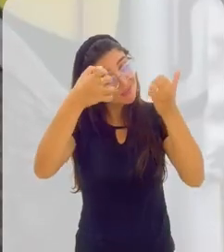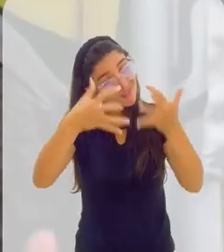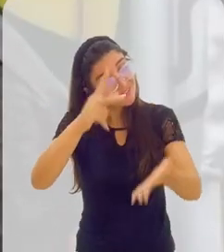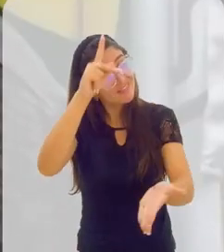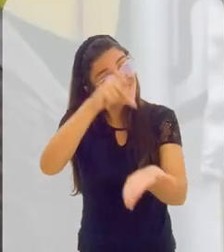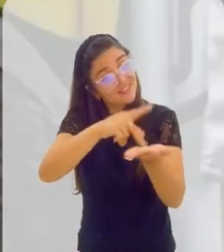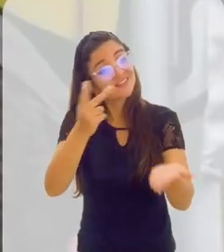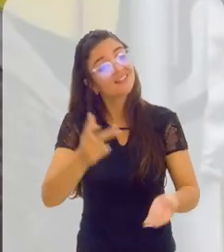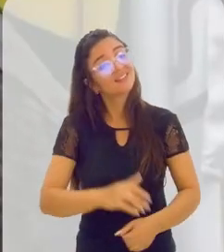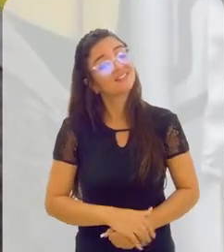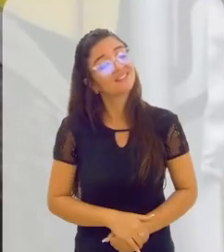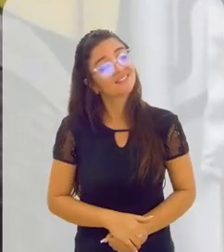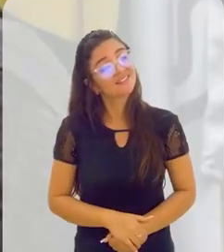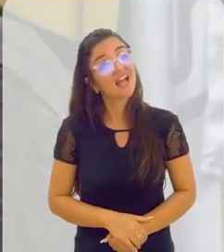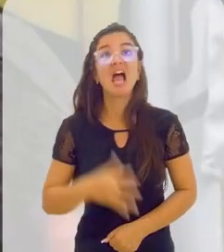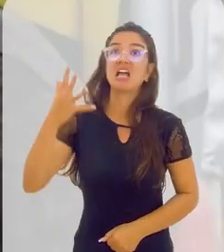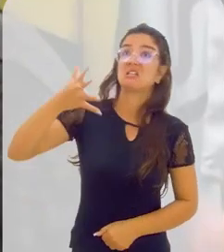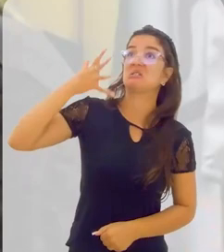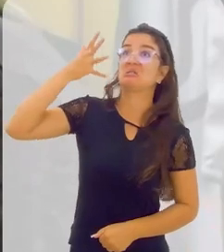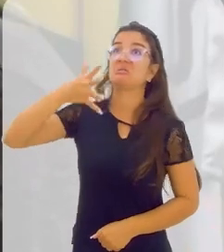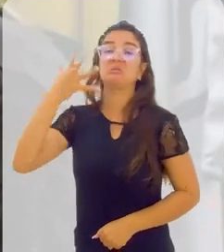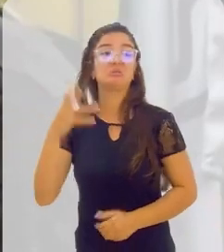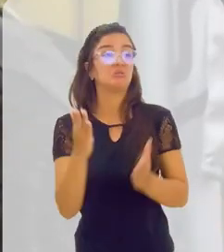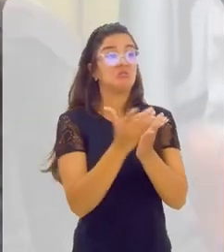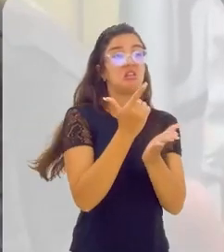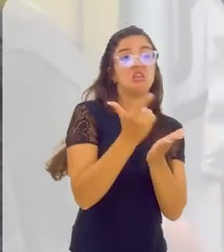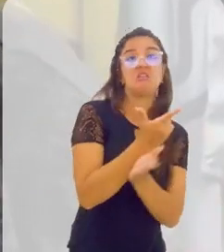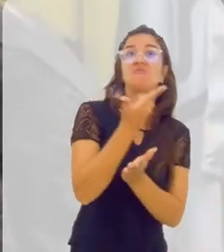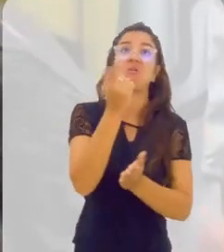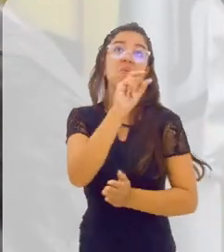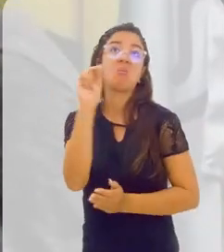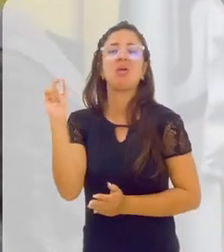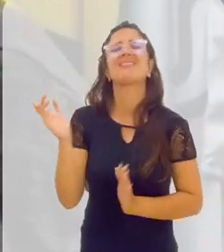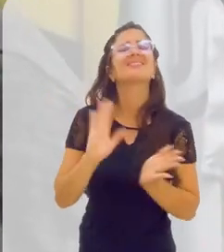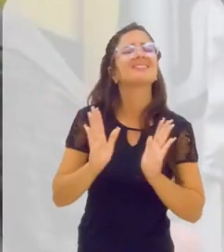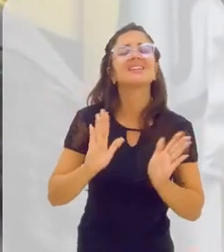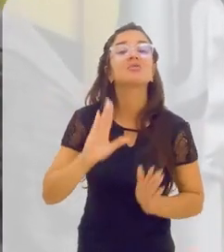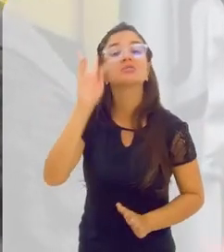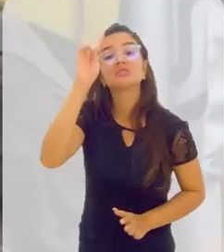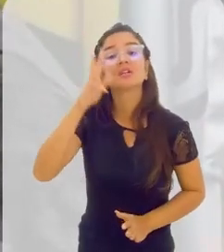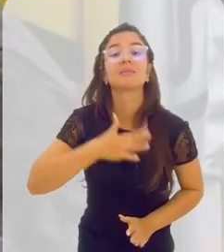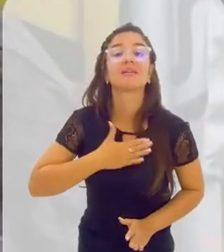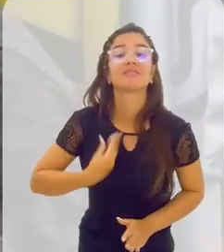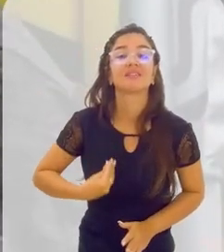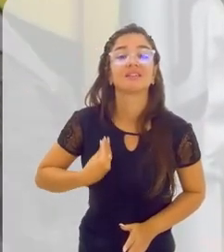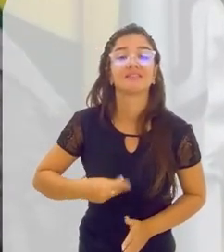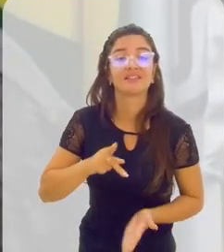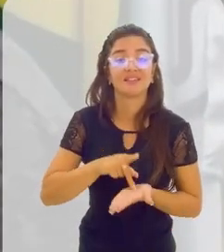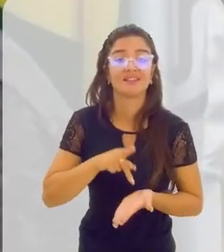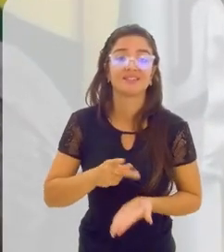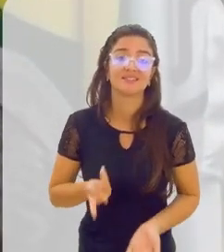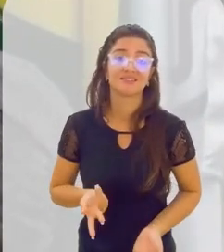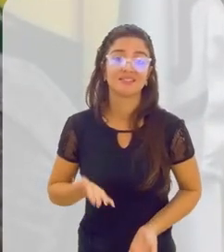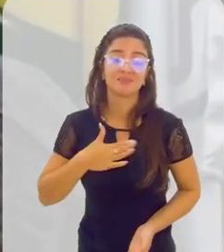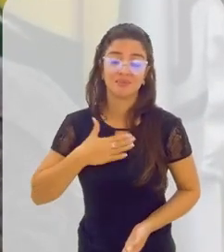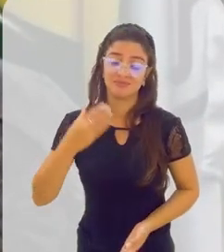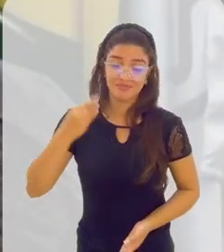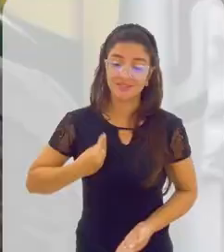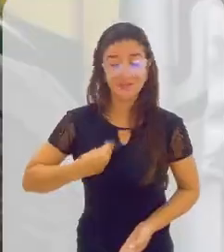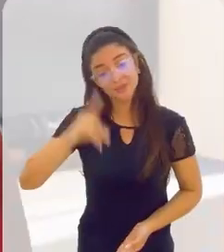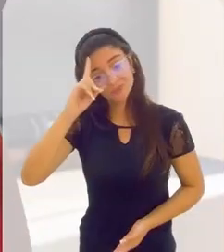minha vida não não começa discurso o livro Fulano falou isso meu plano não é o que a gente vive né